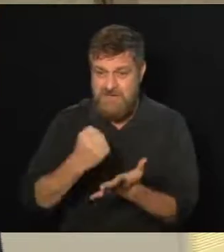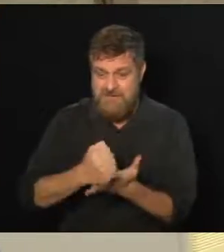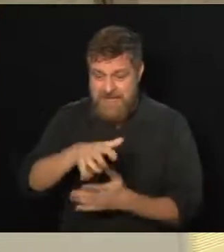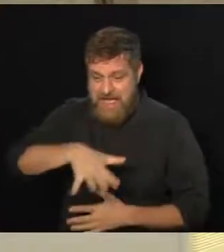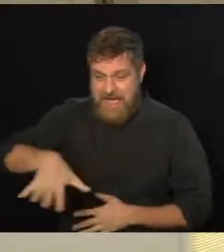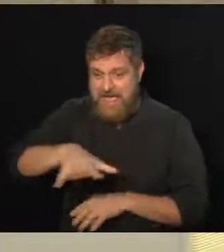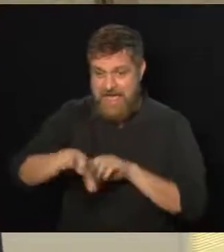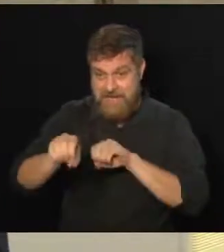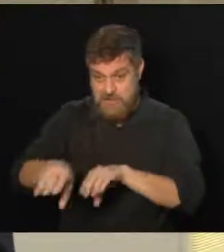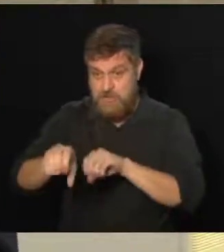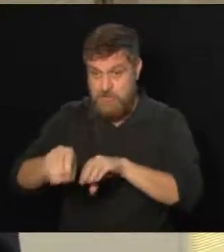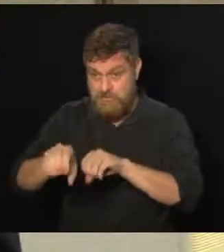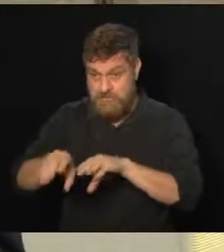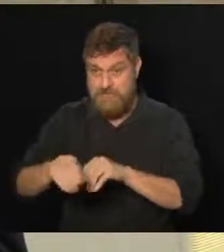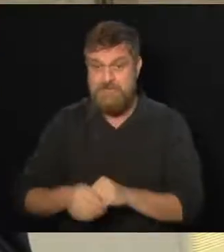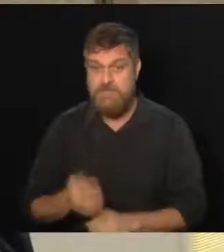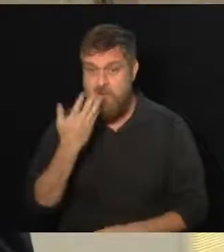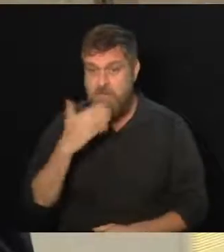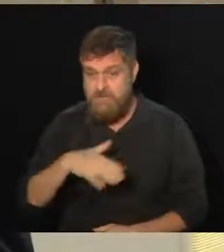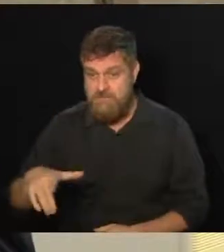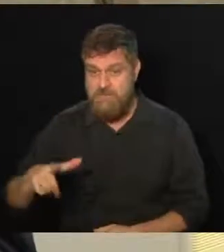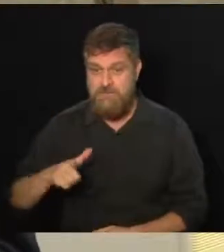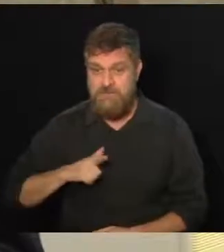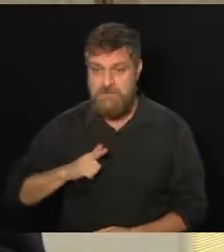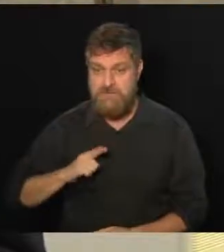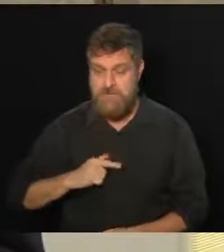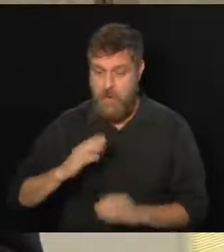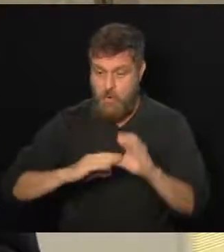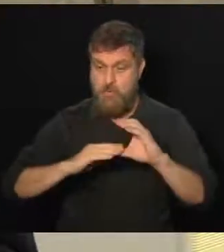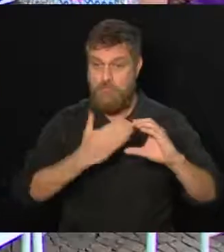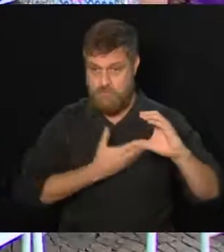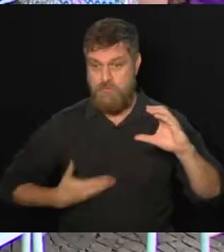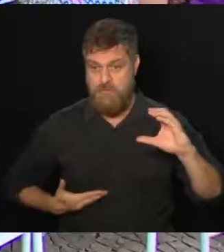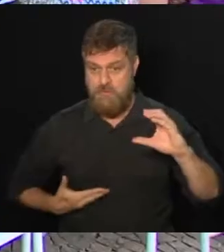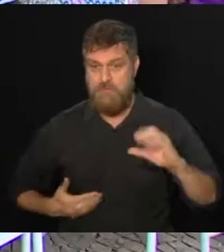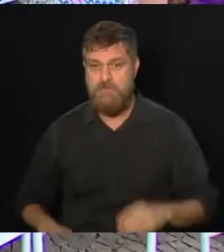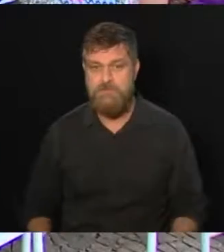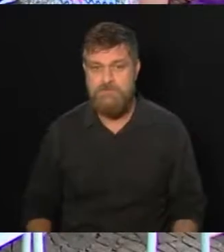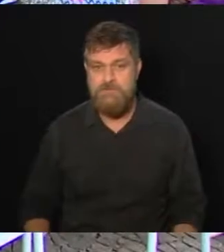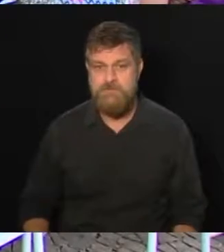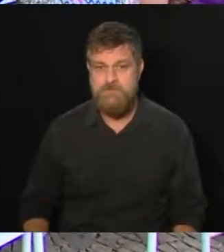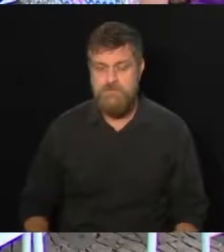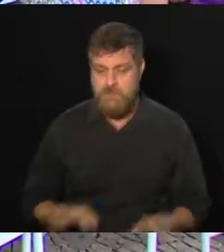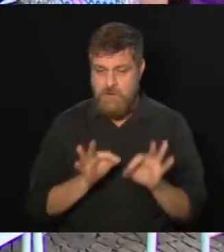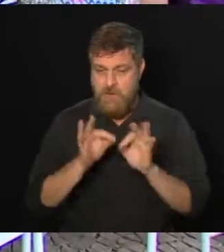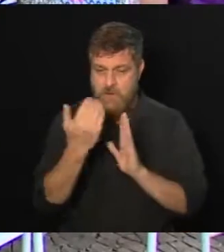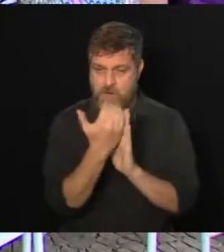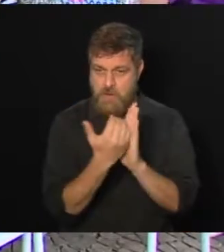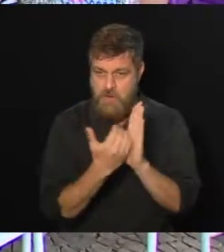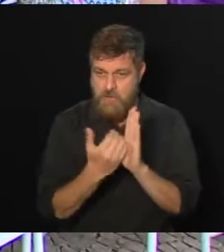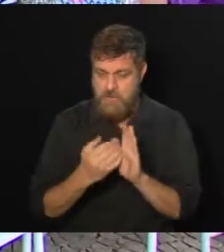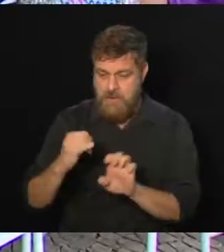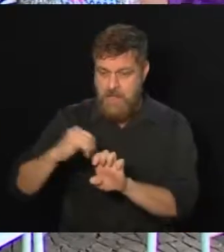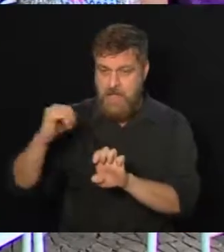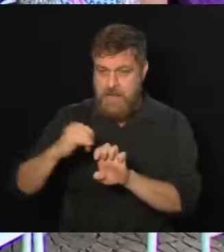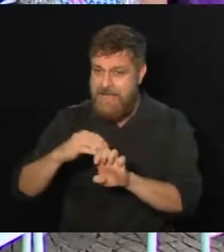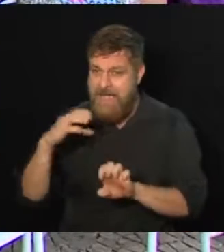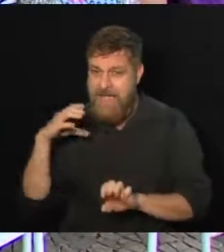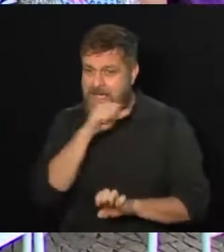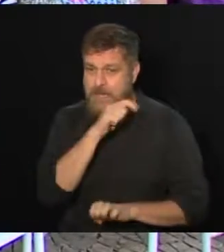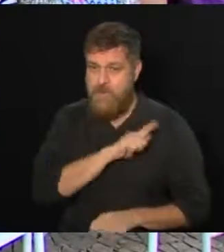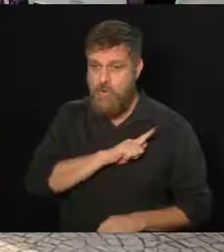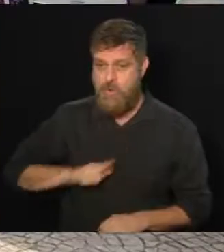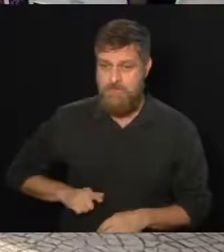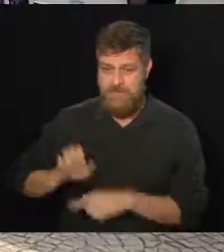de educação infantil que serão preenchidos por concurso. Programa Empreenda Rápido do governo estadual